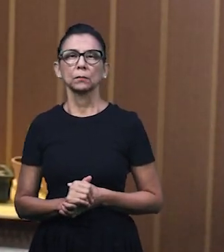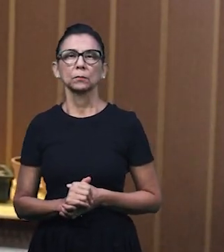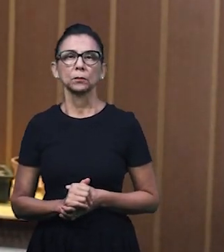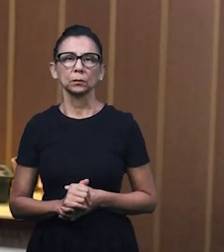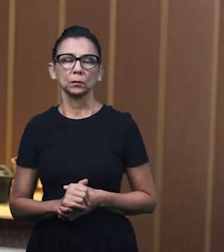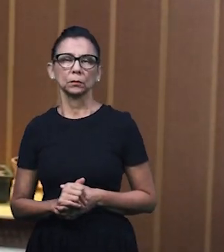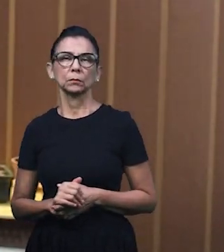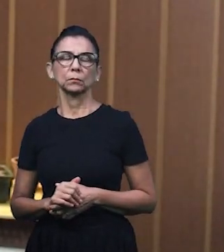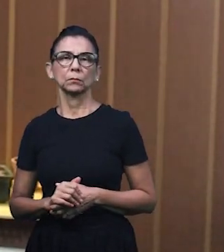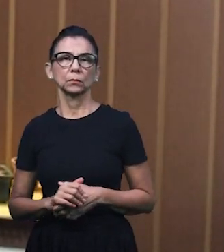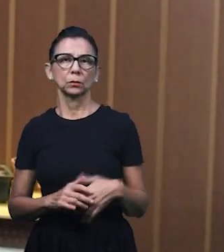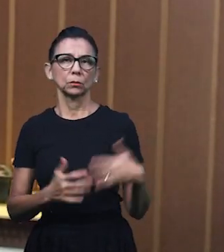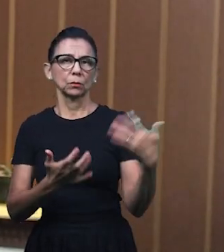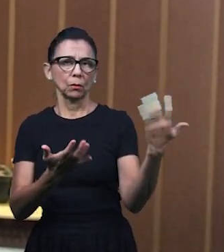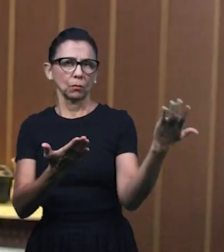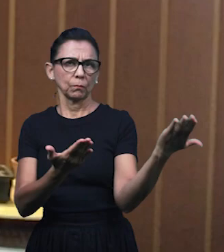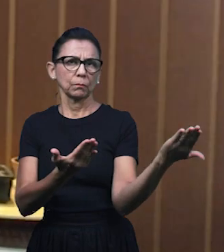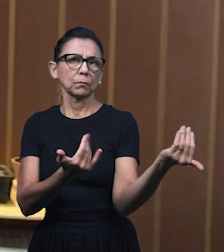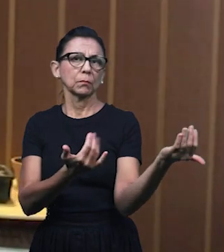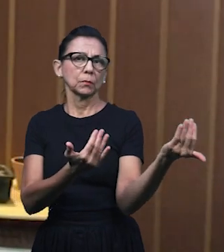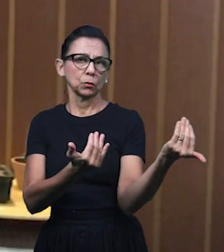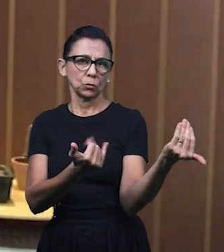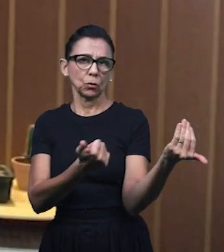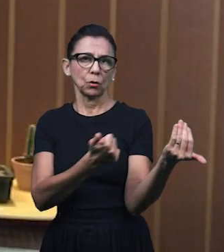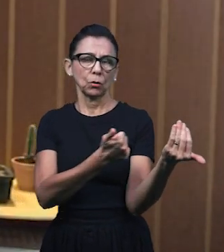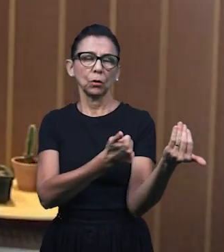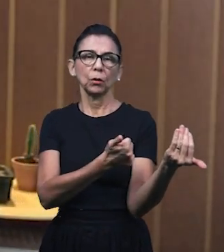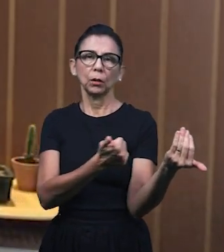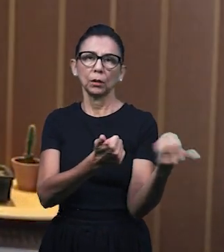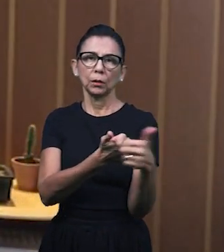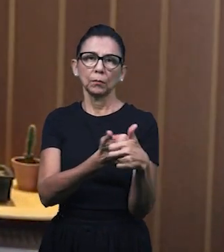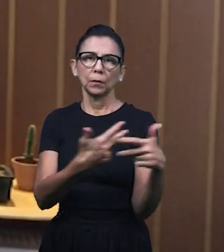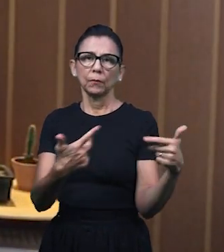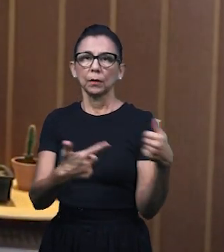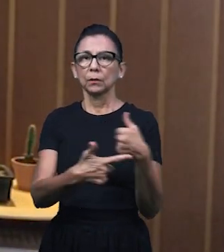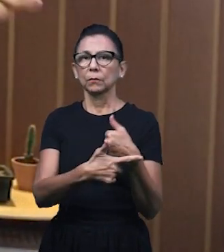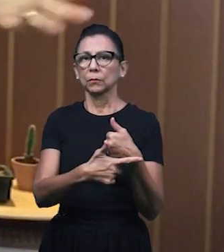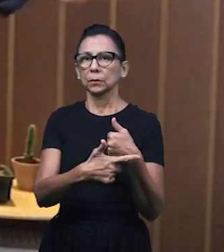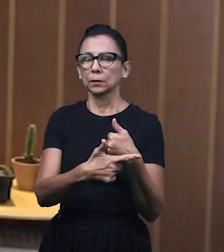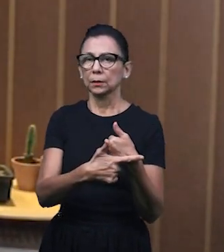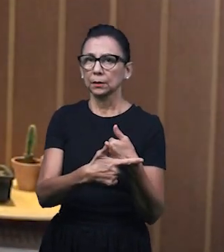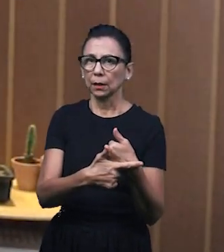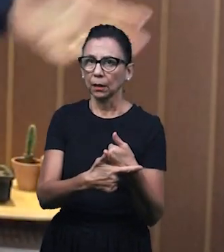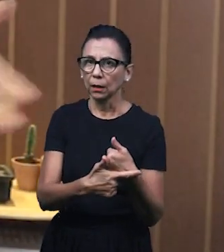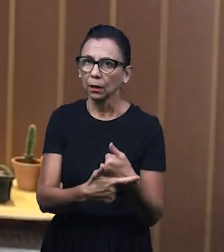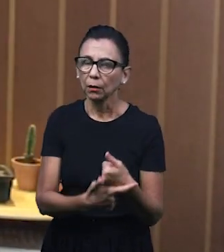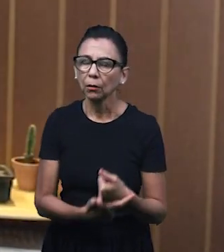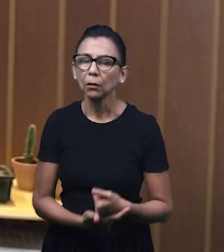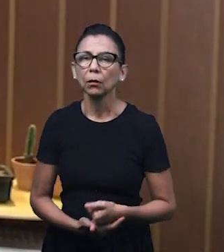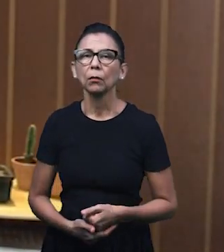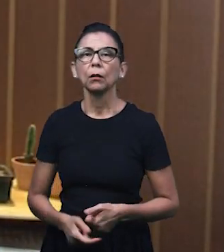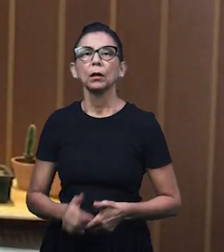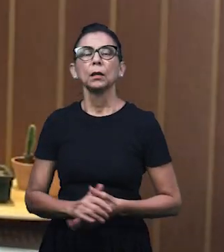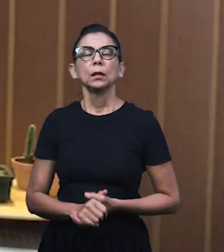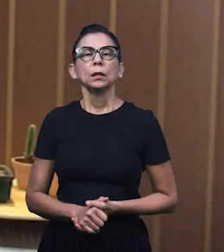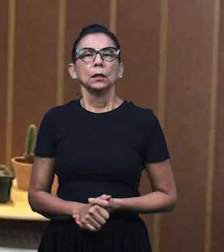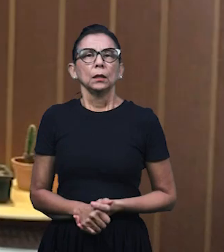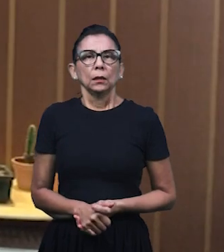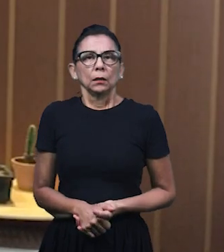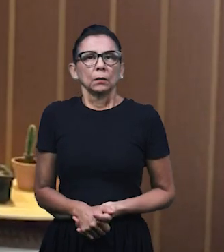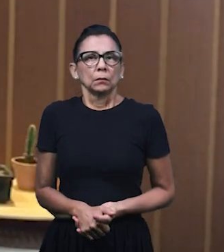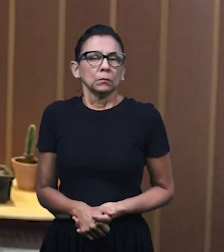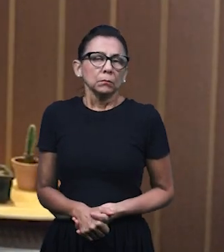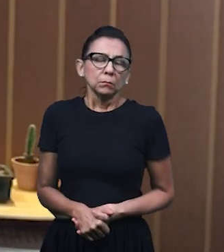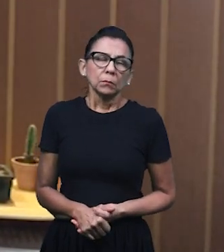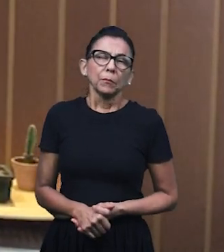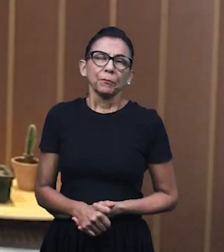foram convocados ali para nos ajudar a tocar, né? Não conseguimos ainda trazer todos os jovens para cuidar